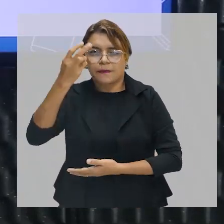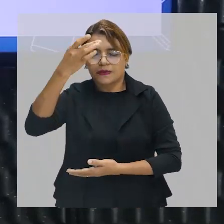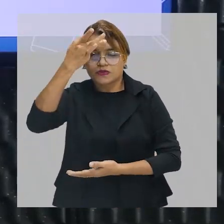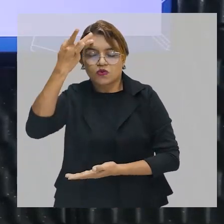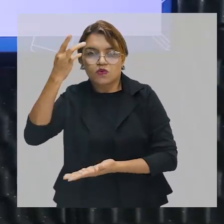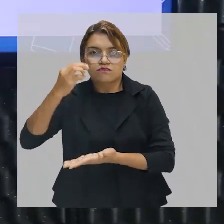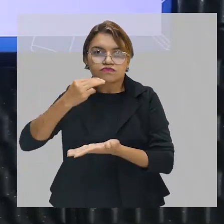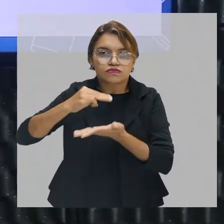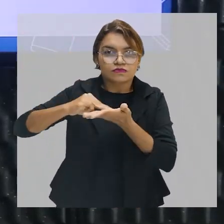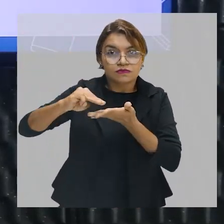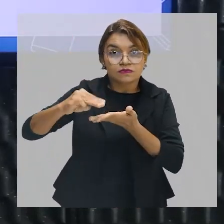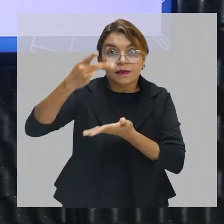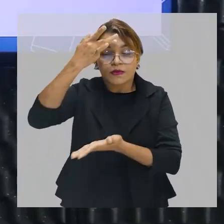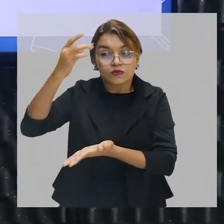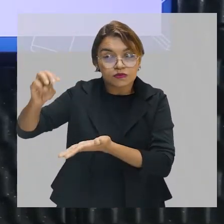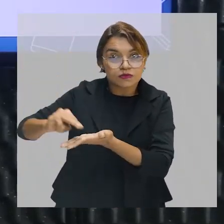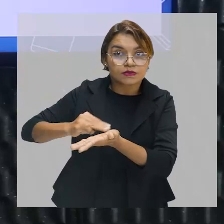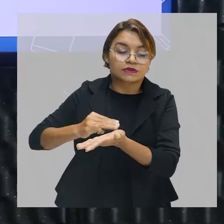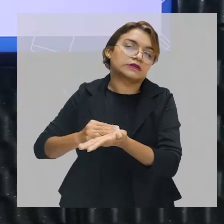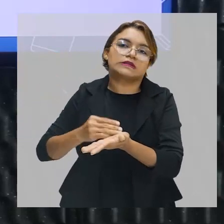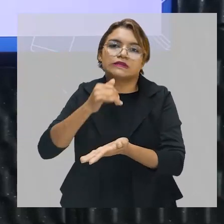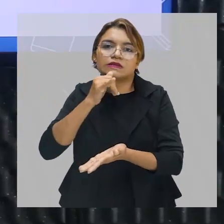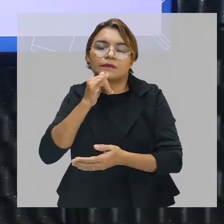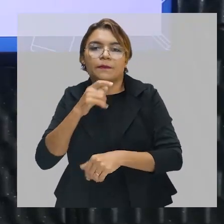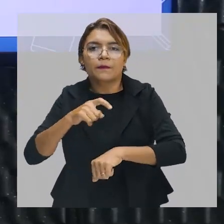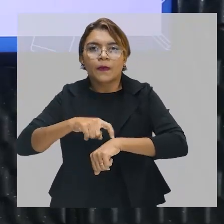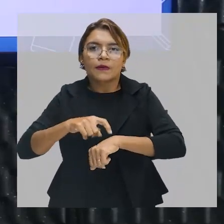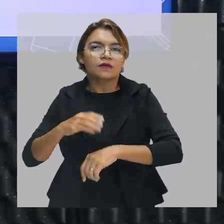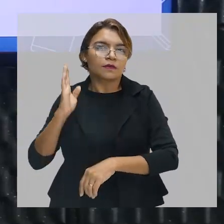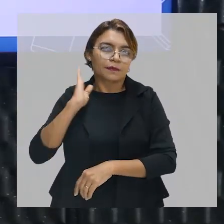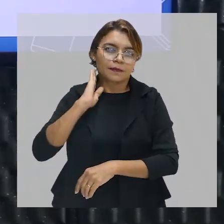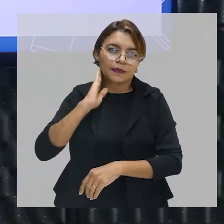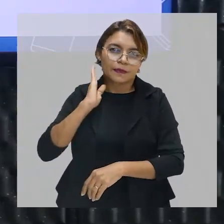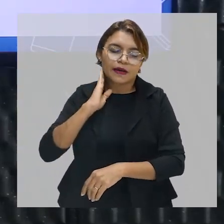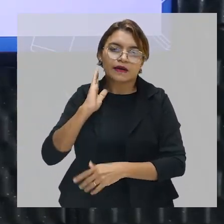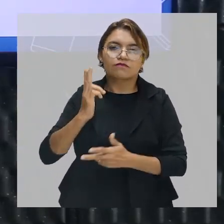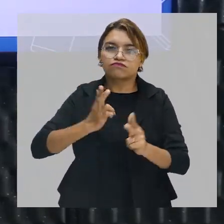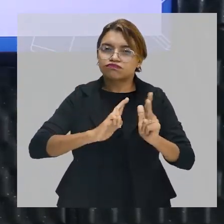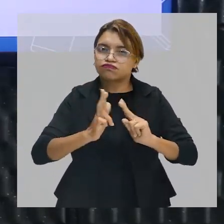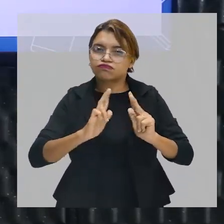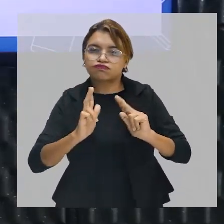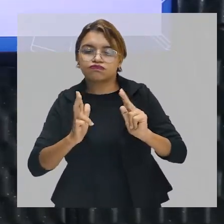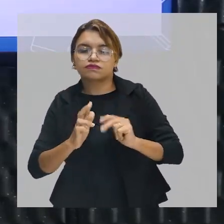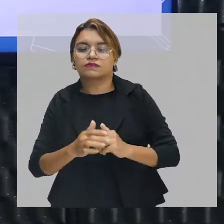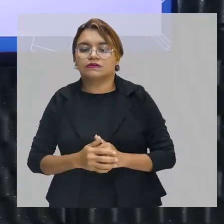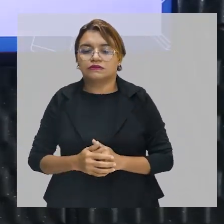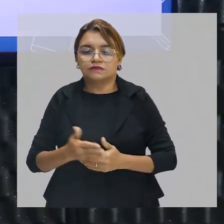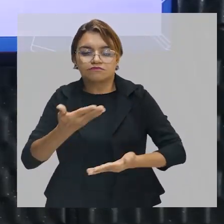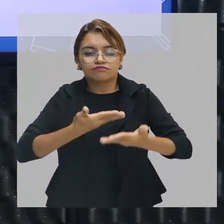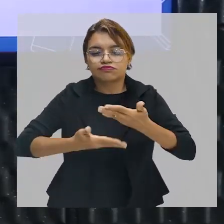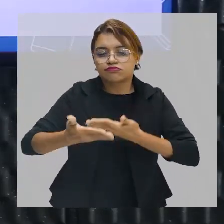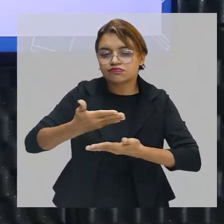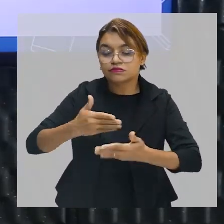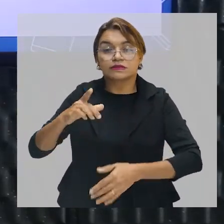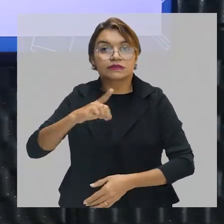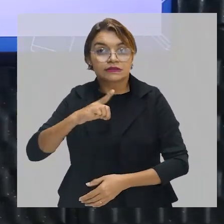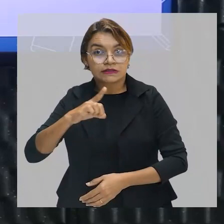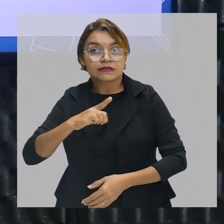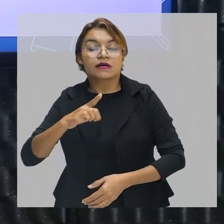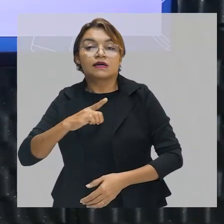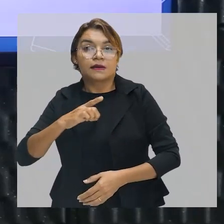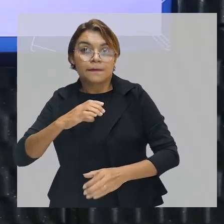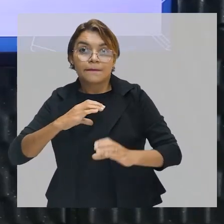uma conversa, um bate-papo em que há um intercâmbio de mensagens, né? Então, existe sempre essa